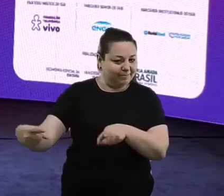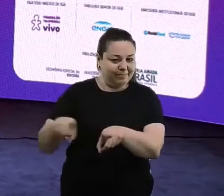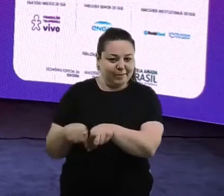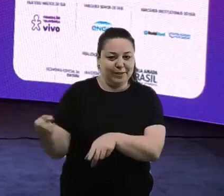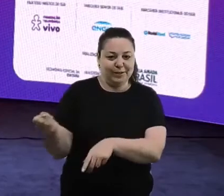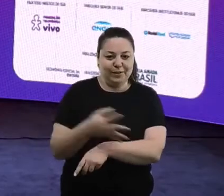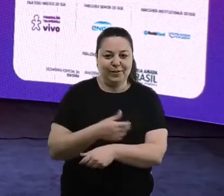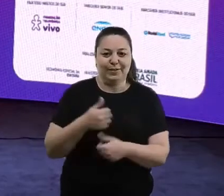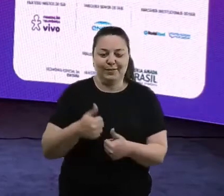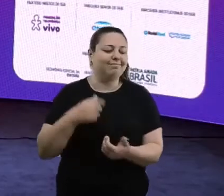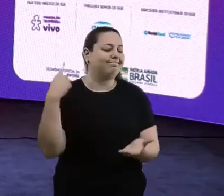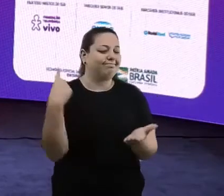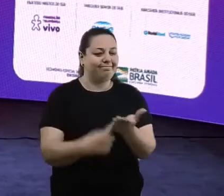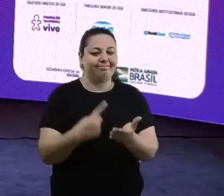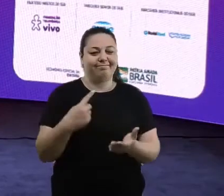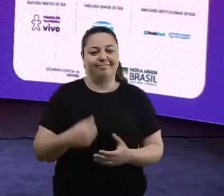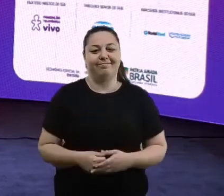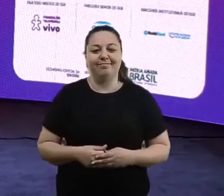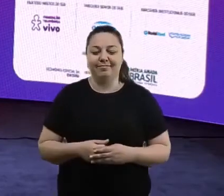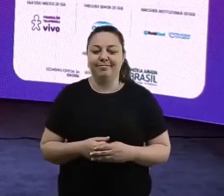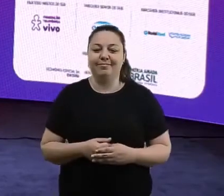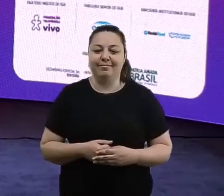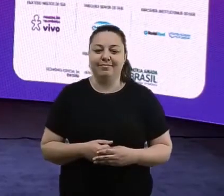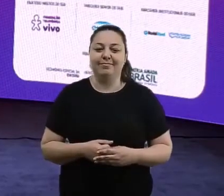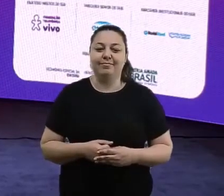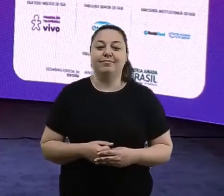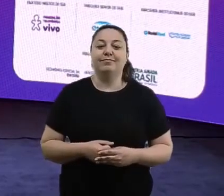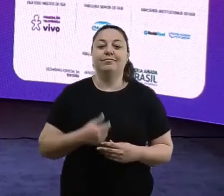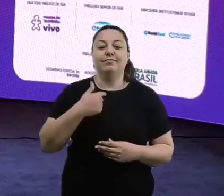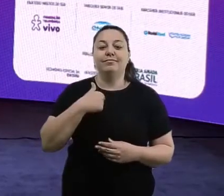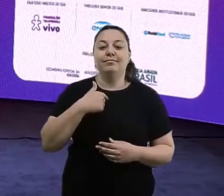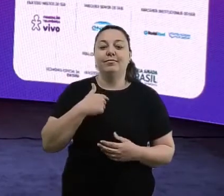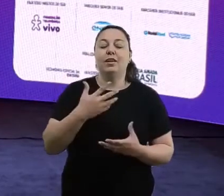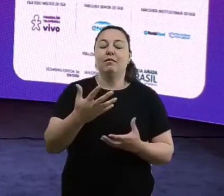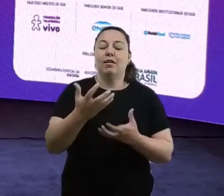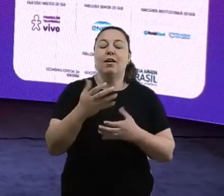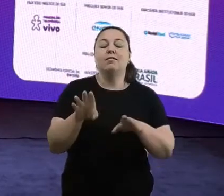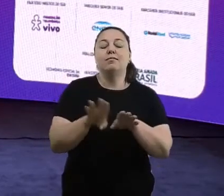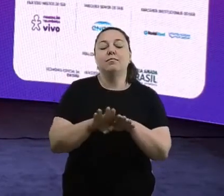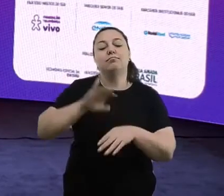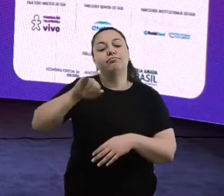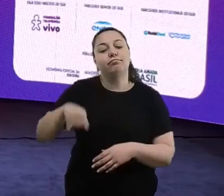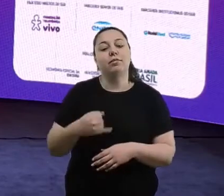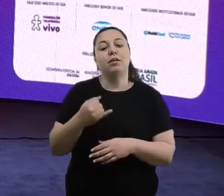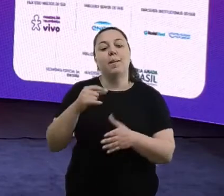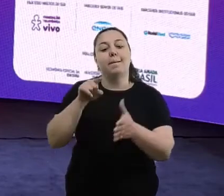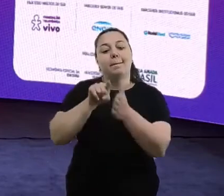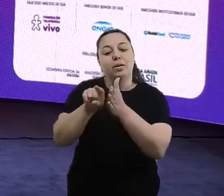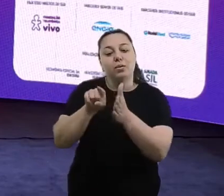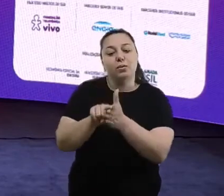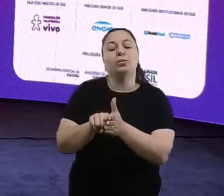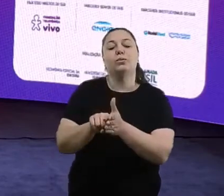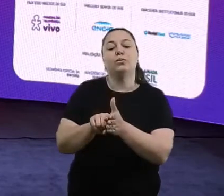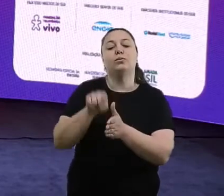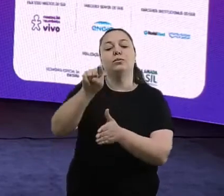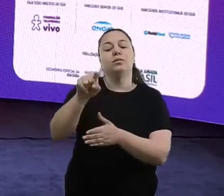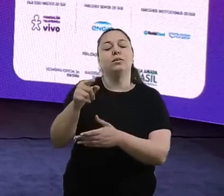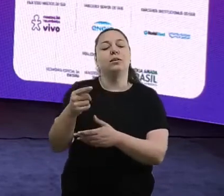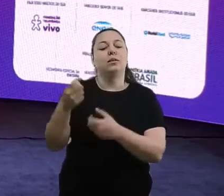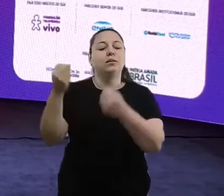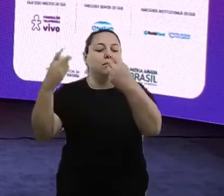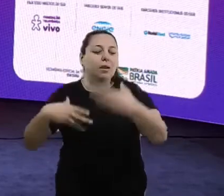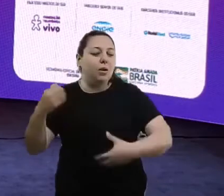fechado. Eu quero fazer para vocês uma pergunta, até foi legal que a Diretora trouxe essa questão da intuição também,